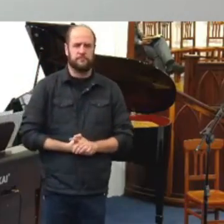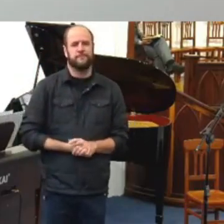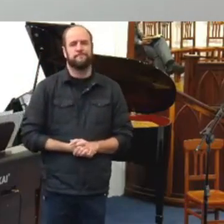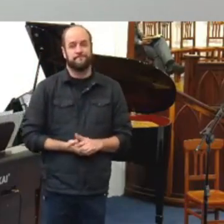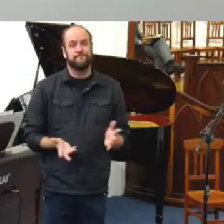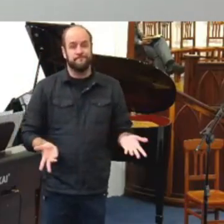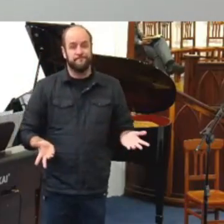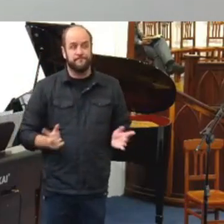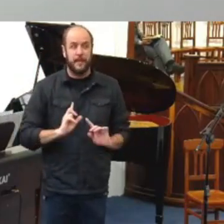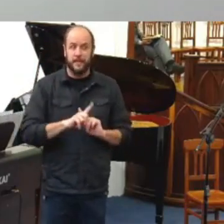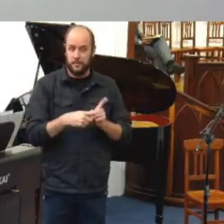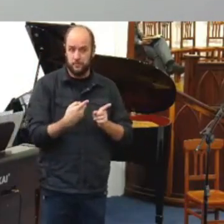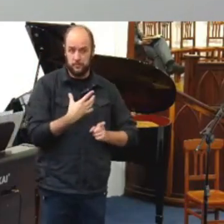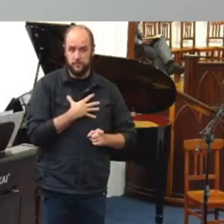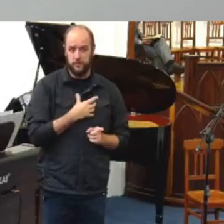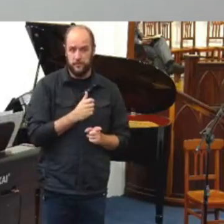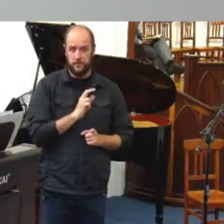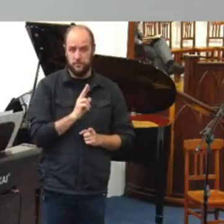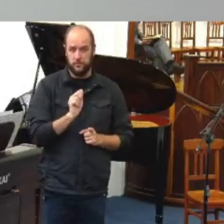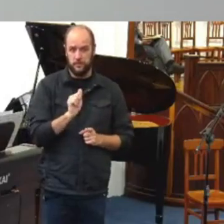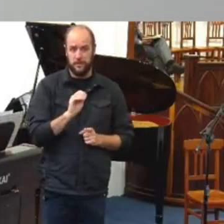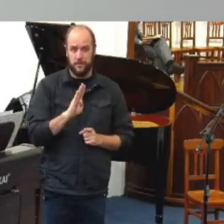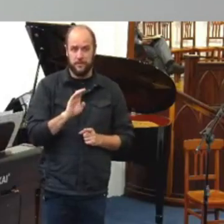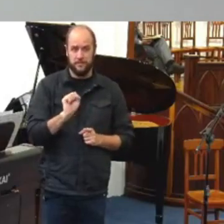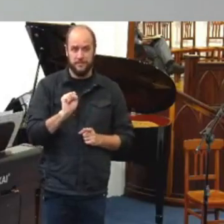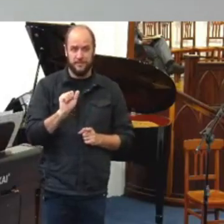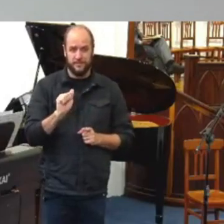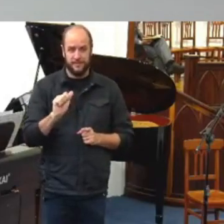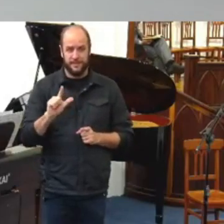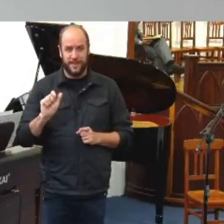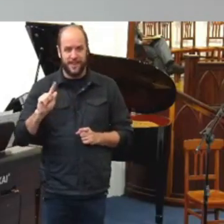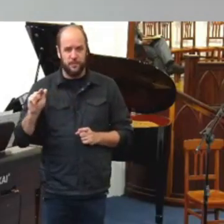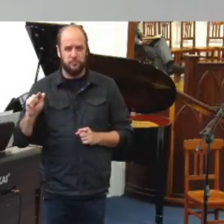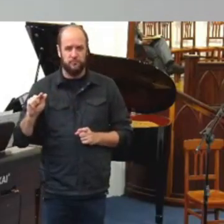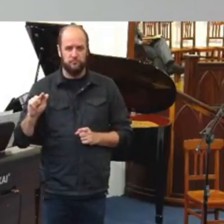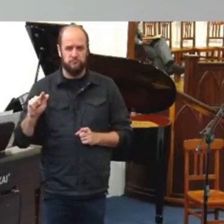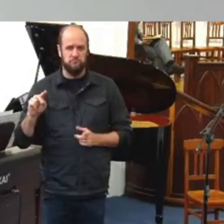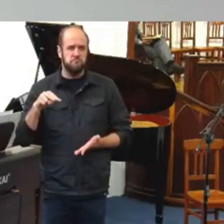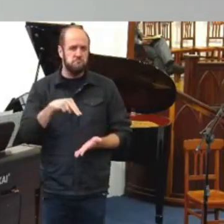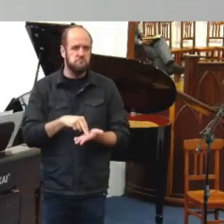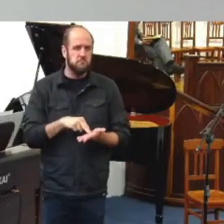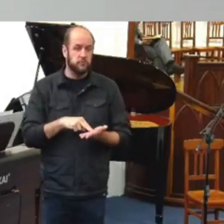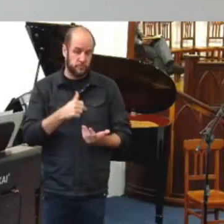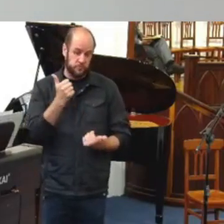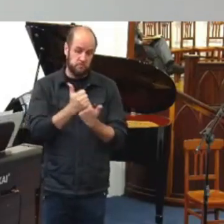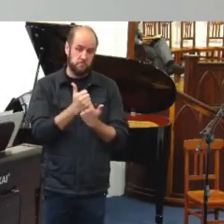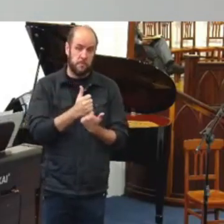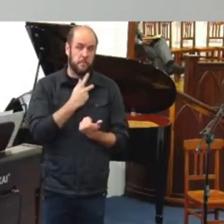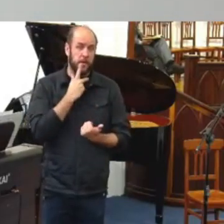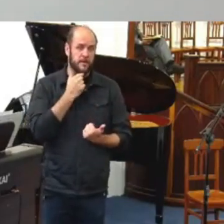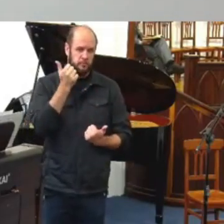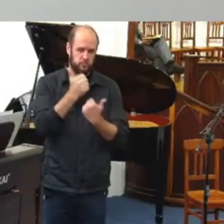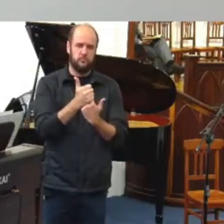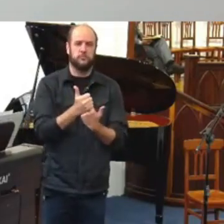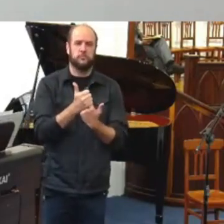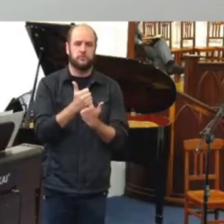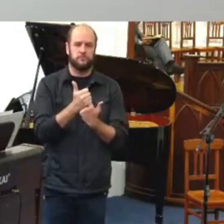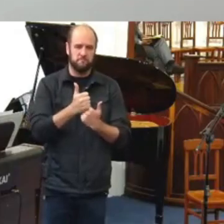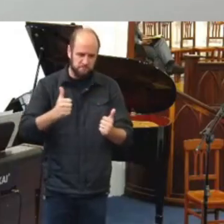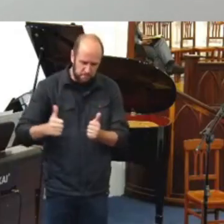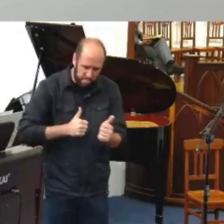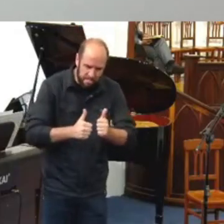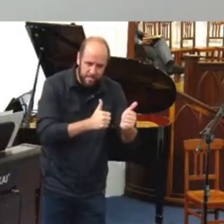Fato é que Absalão se levanta contra o seu pai, usurpa o trono e persegue o